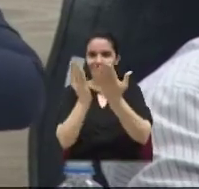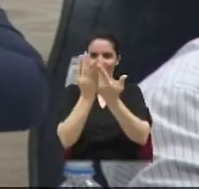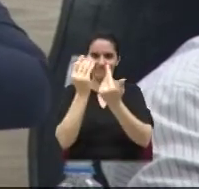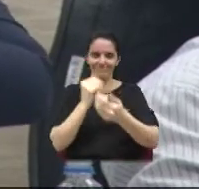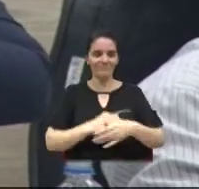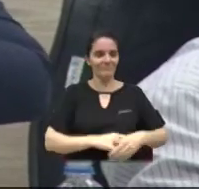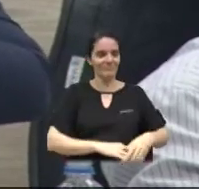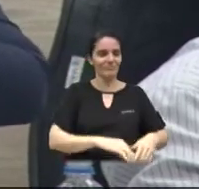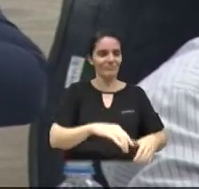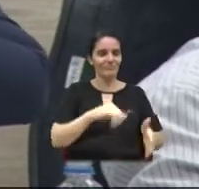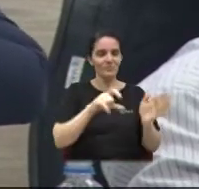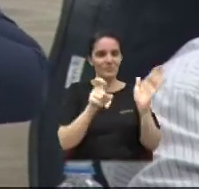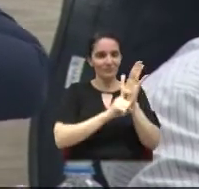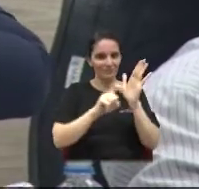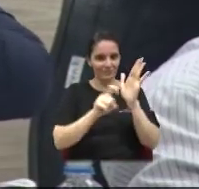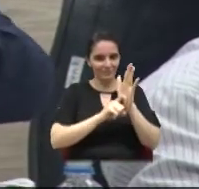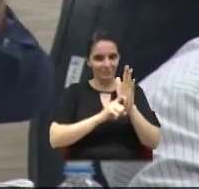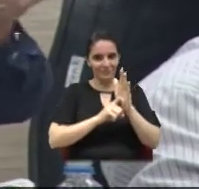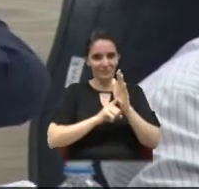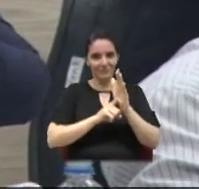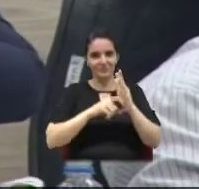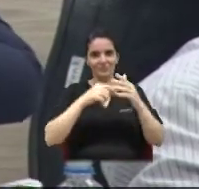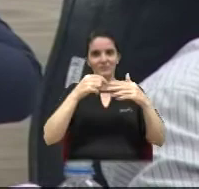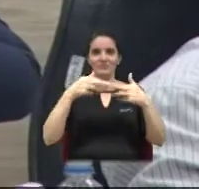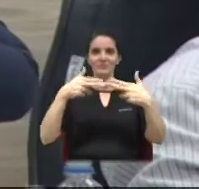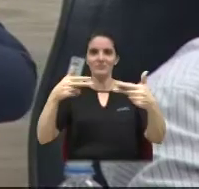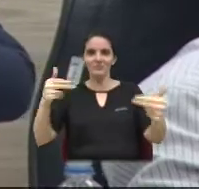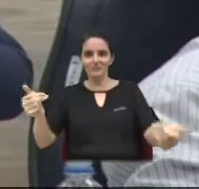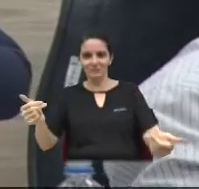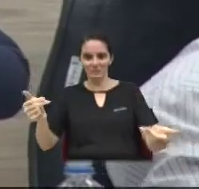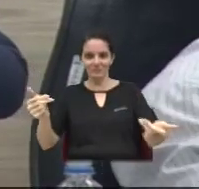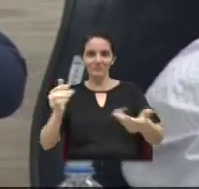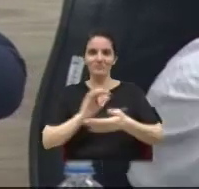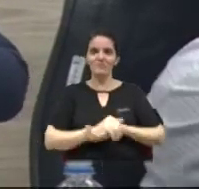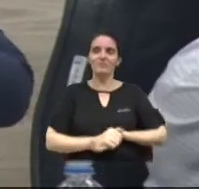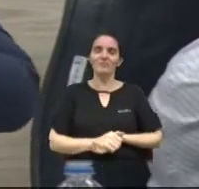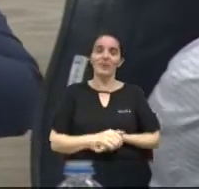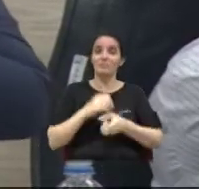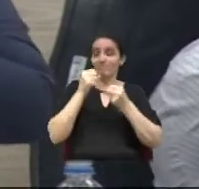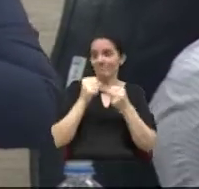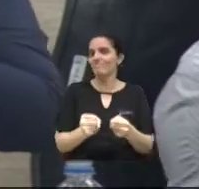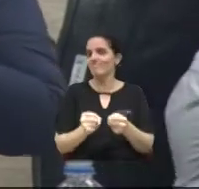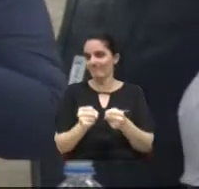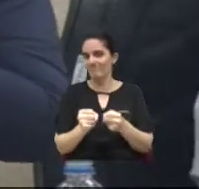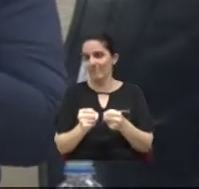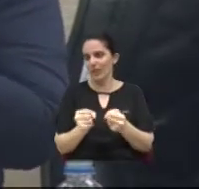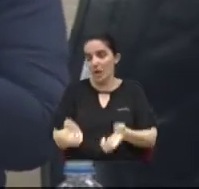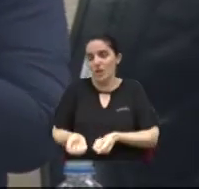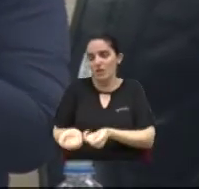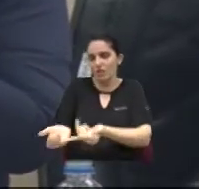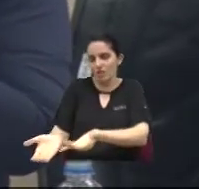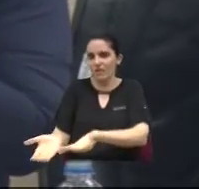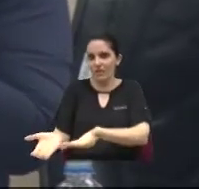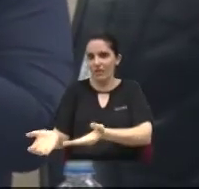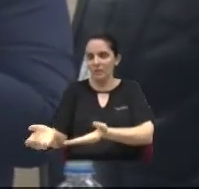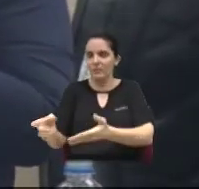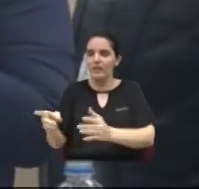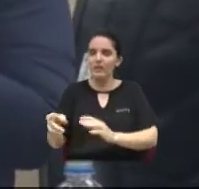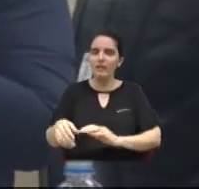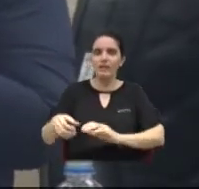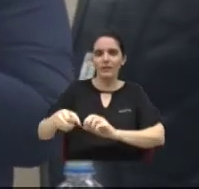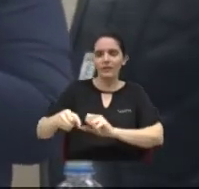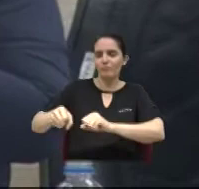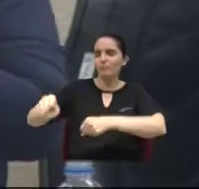suporte psicossocial a famílias. Então, como nós temos essa prerrogativa de dar ao cidadão limeirense,